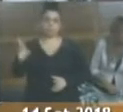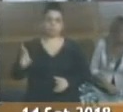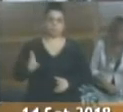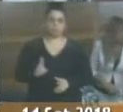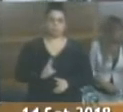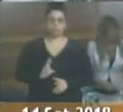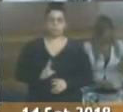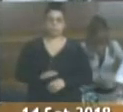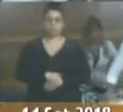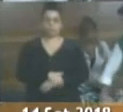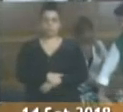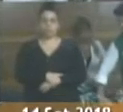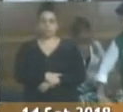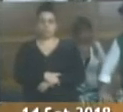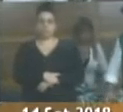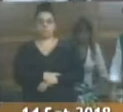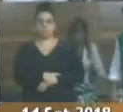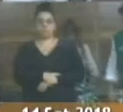depois.